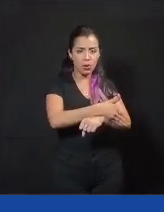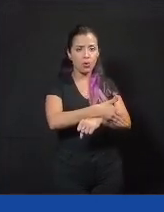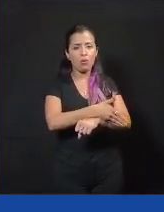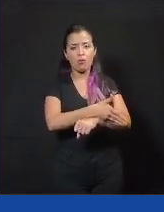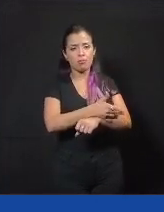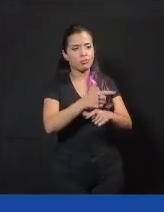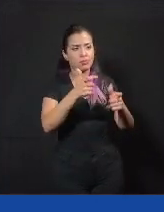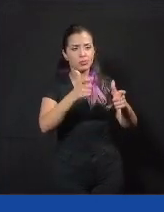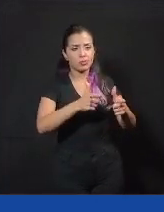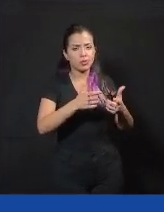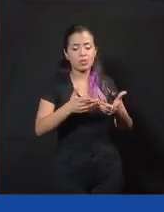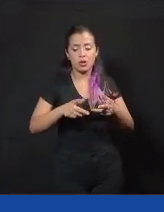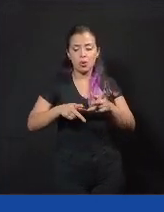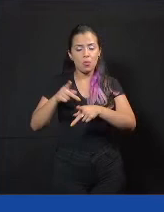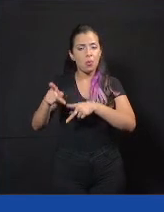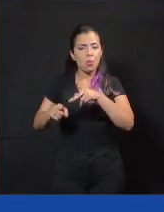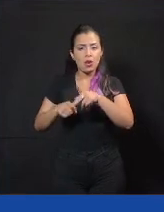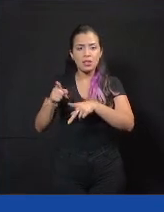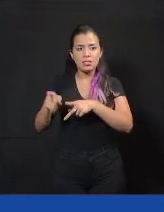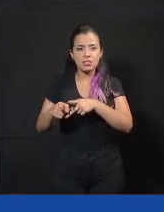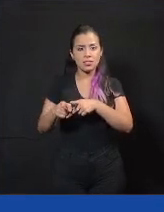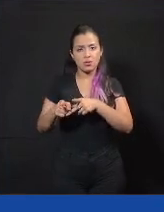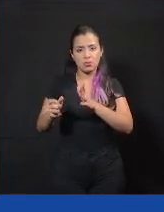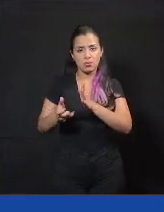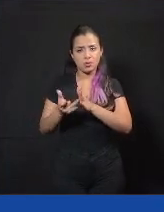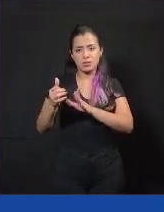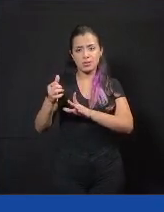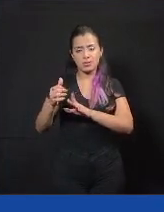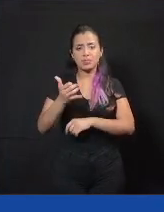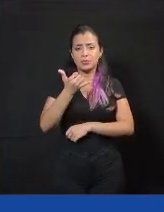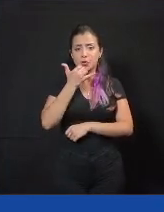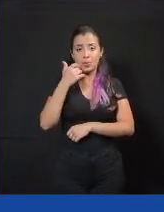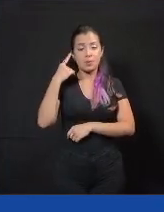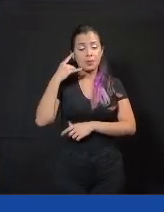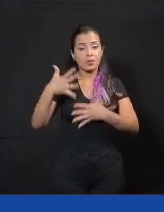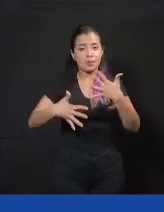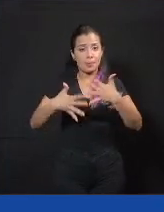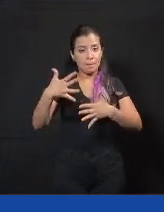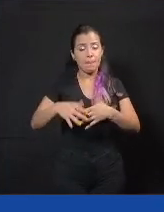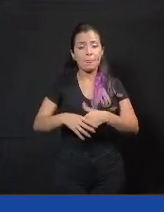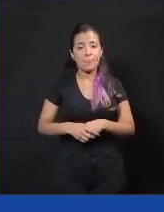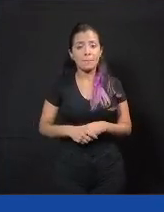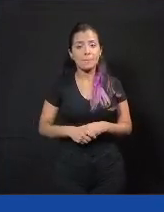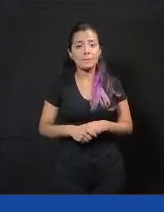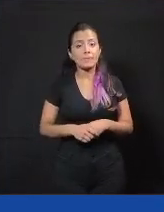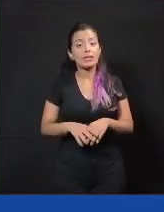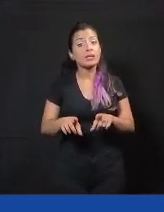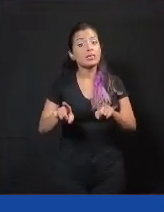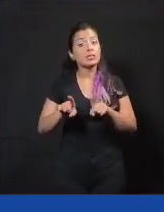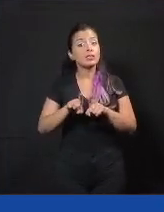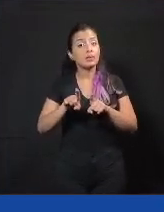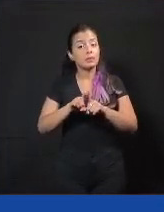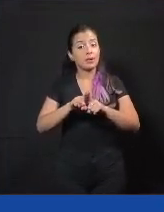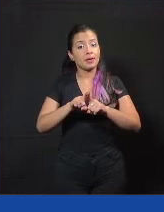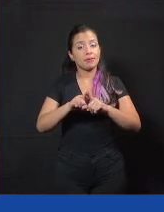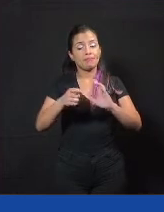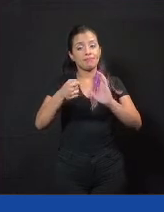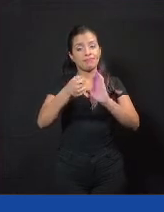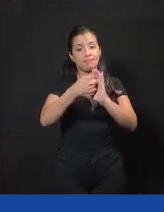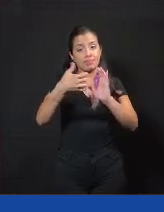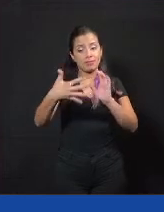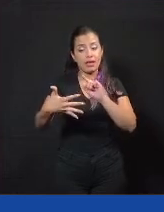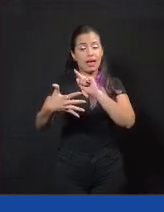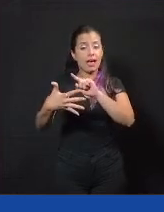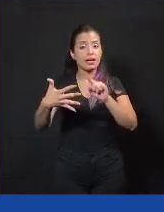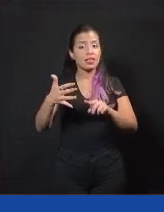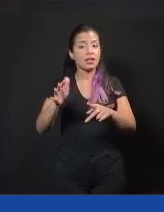uma população indesejável na cidade, era dada a partir de características pensadas pelo racismo científico,